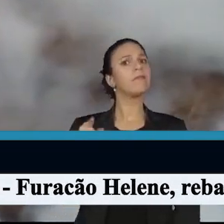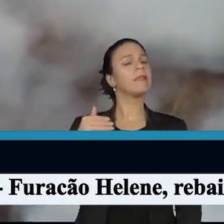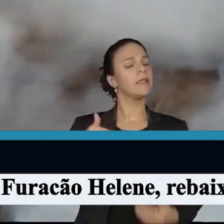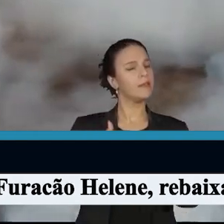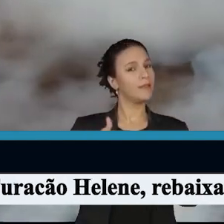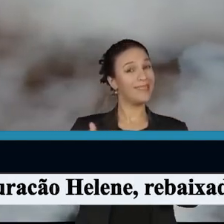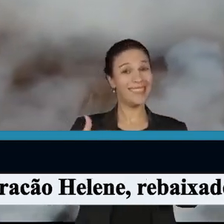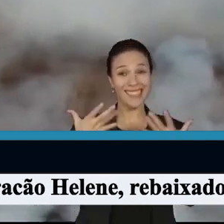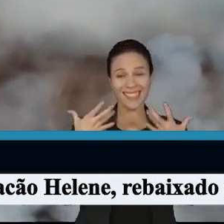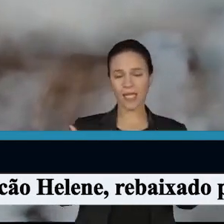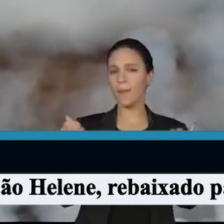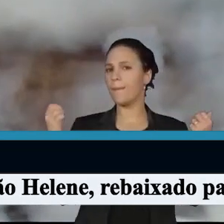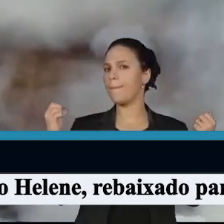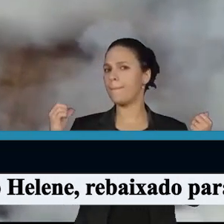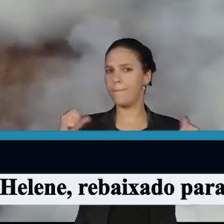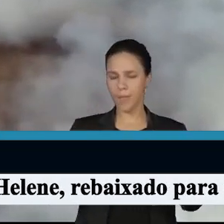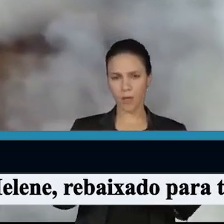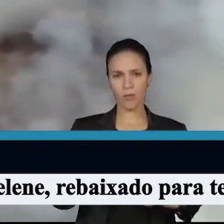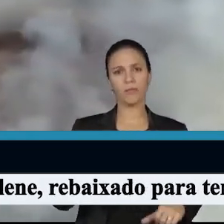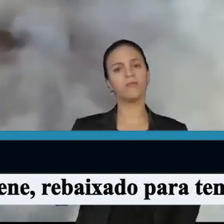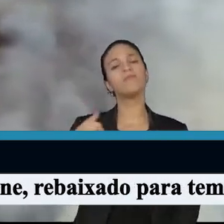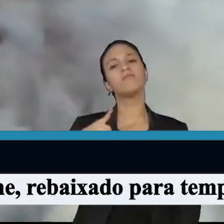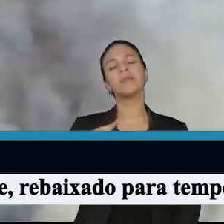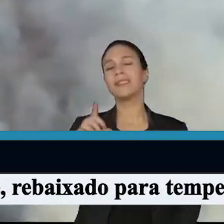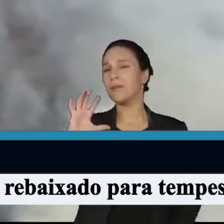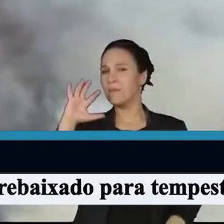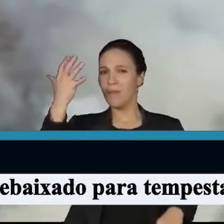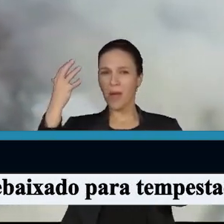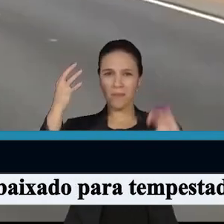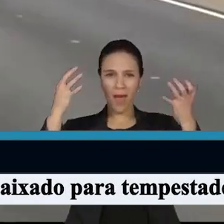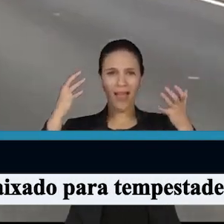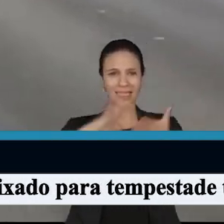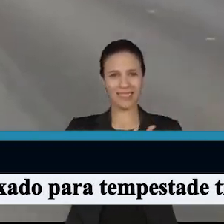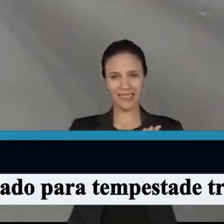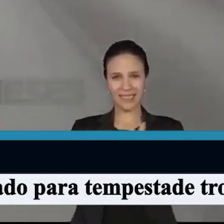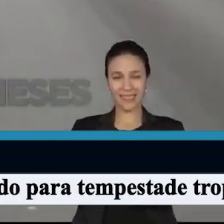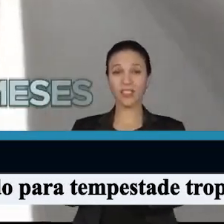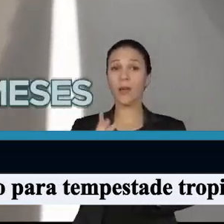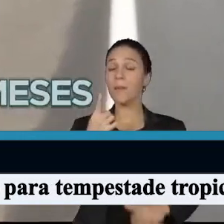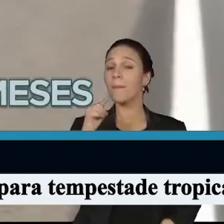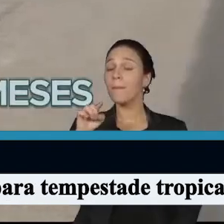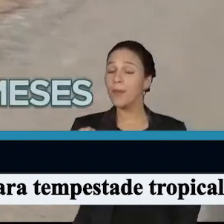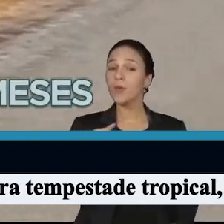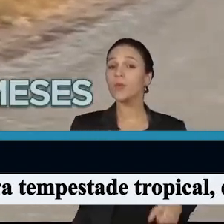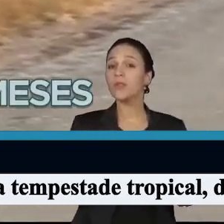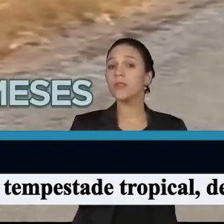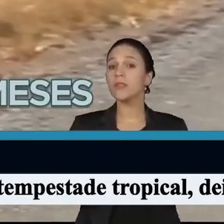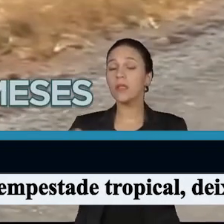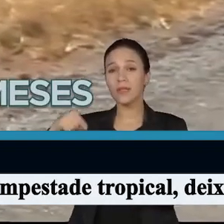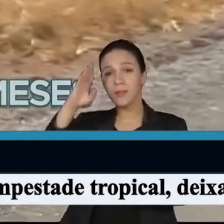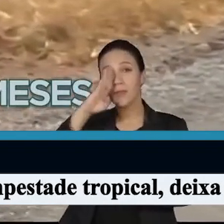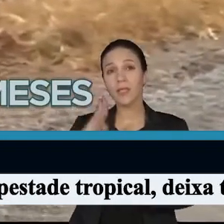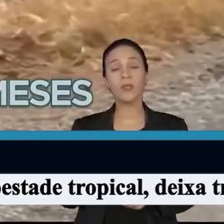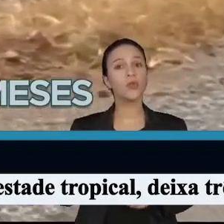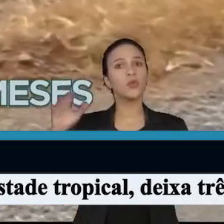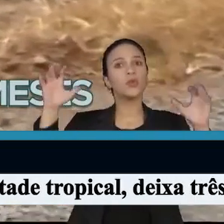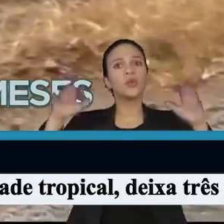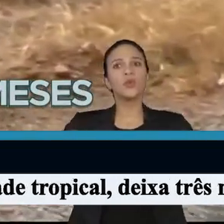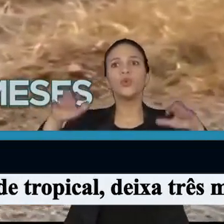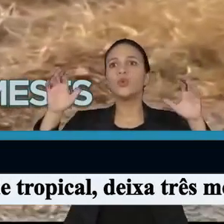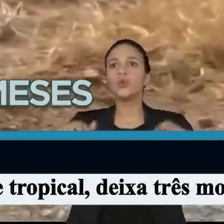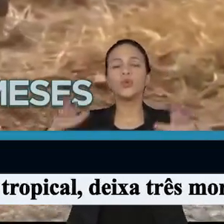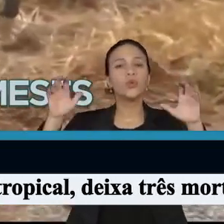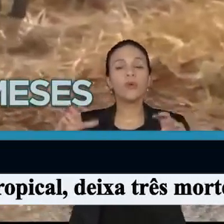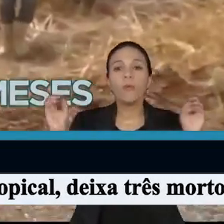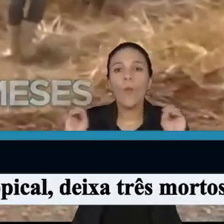com a seca. Segundo o Centro Nacional de Desastres Naturais, mais de 1000 cidades brasileiras estão sem chuva significativa há